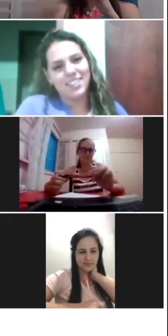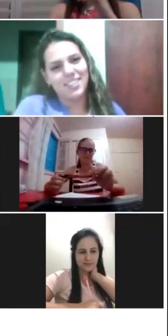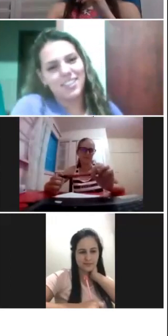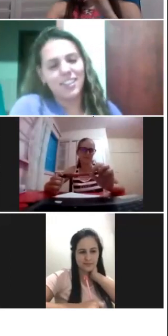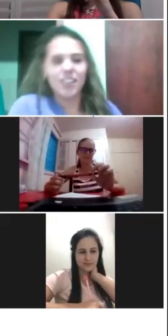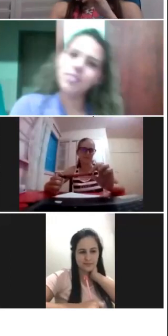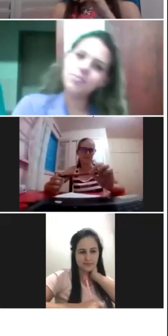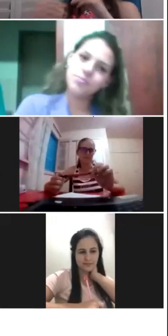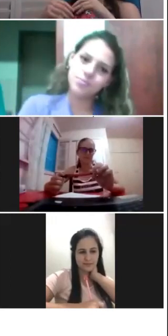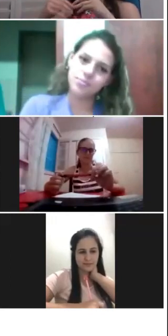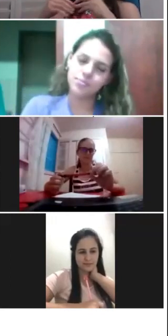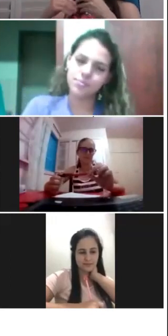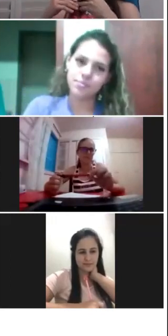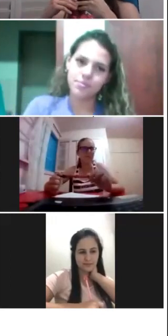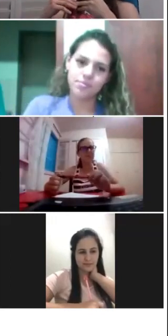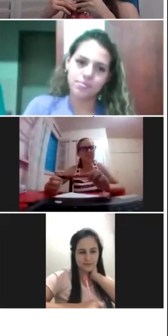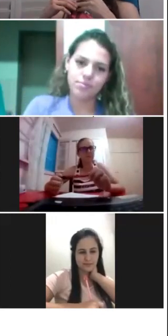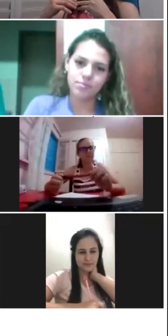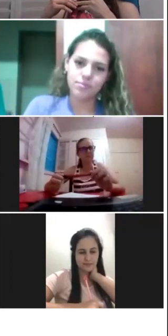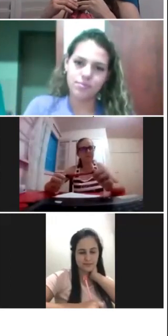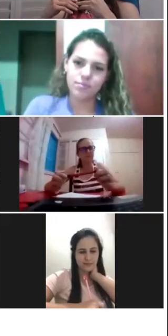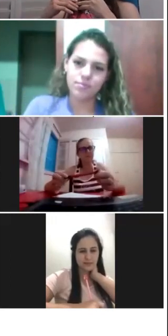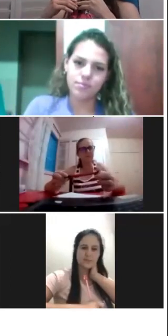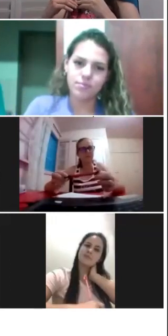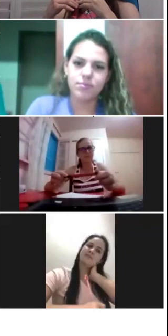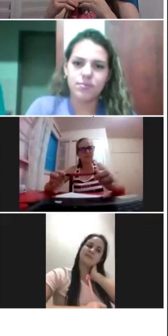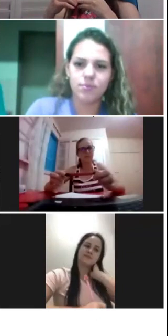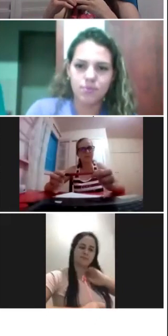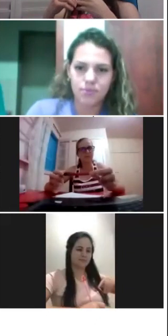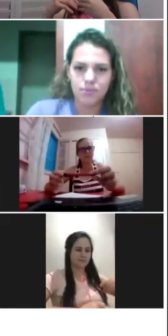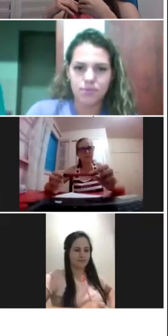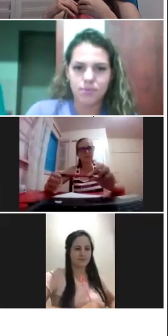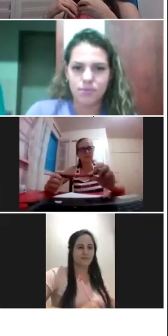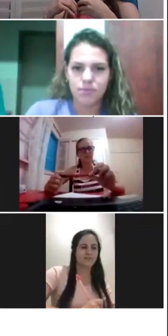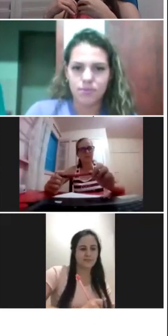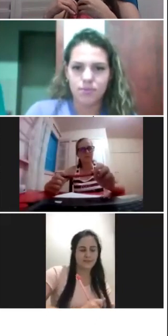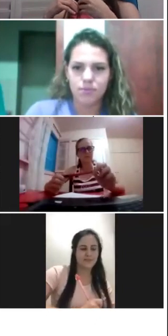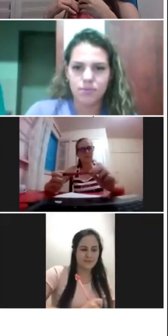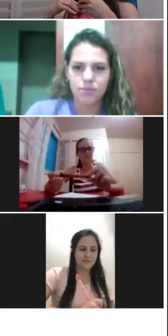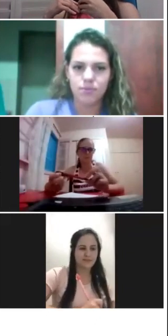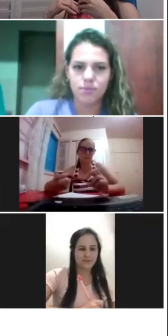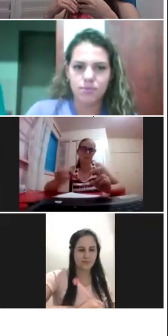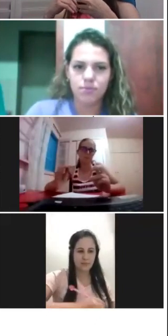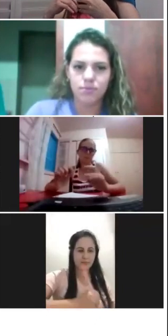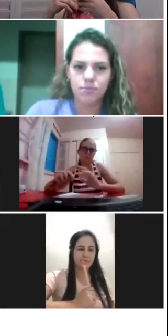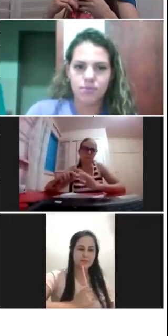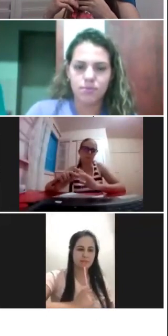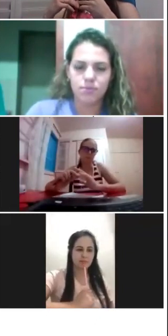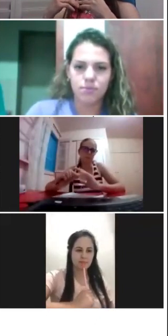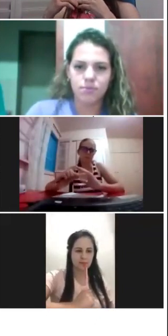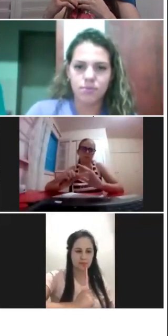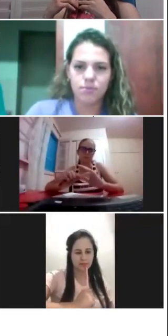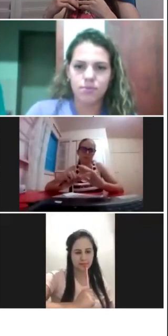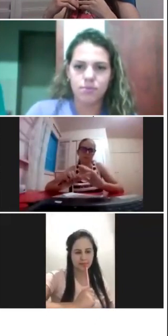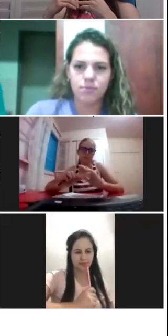linhas? O crescimento contínuo do filamento pode ser obtido somente ao longo de uns filamentos líderes. E o crescimento do outro